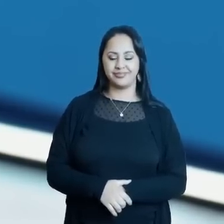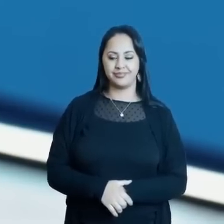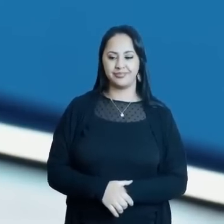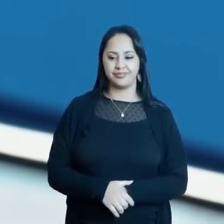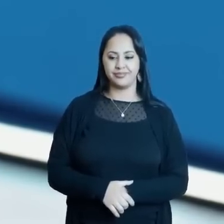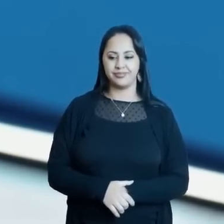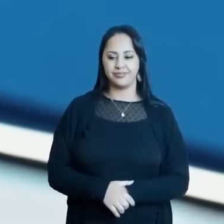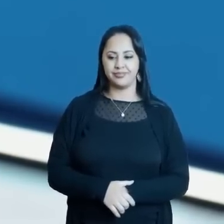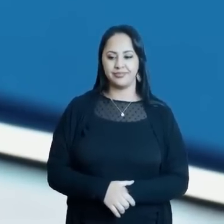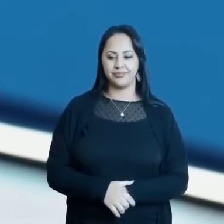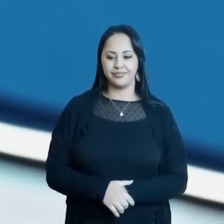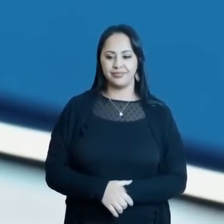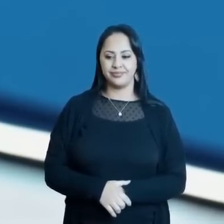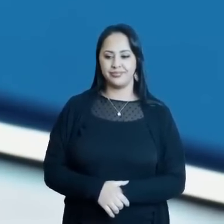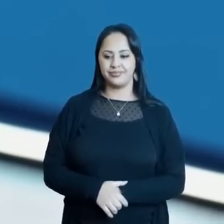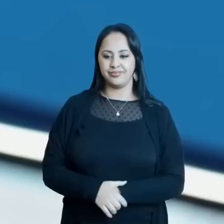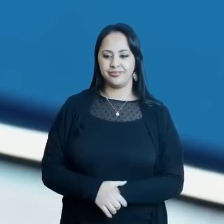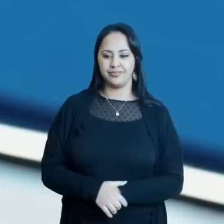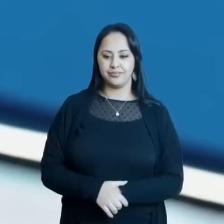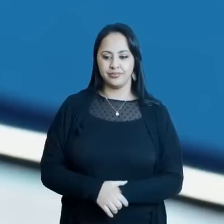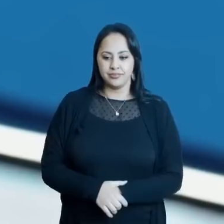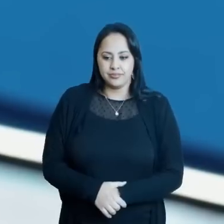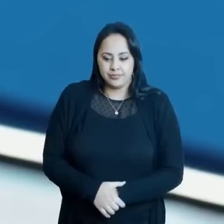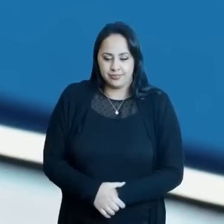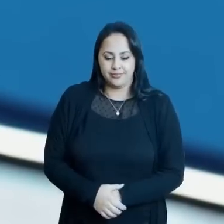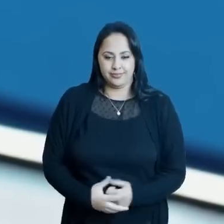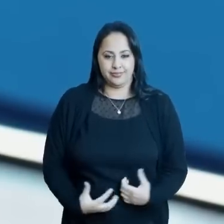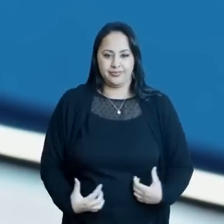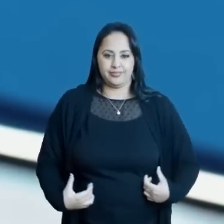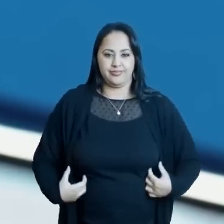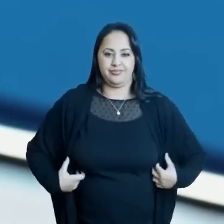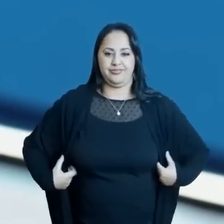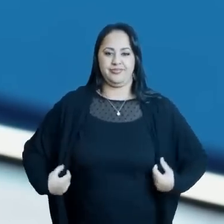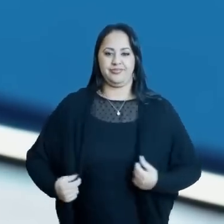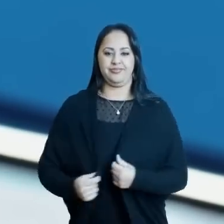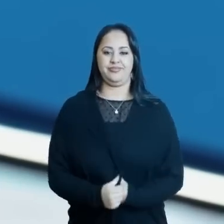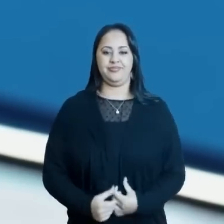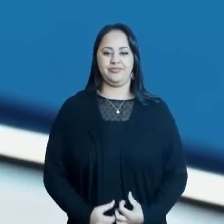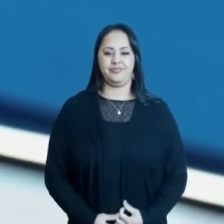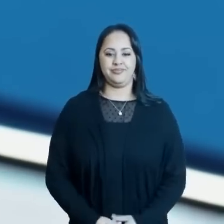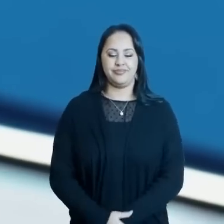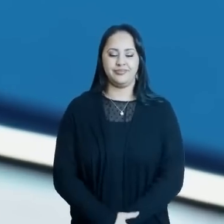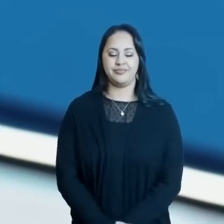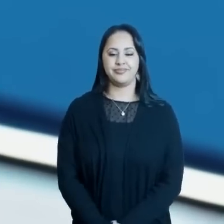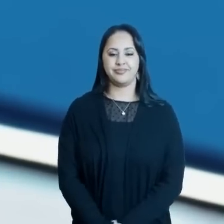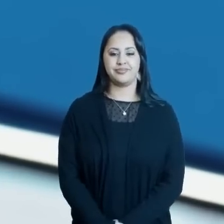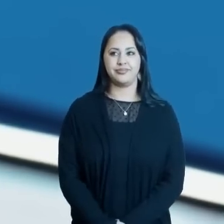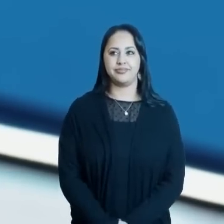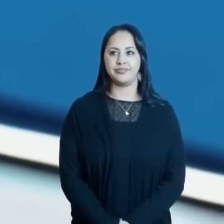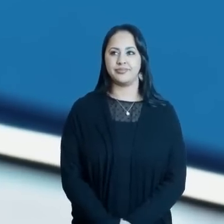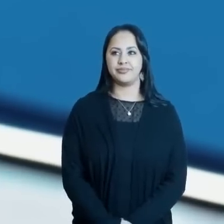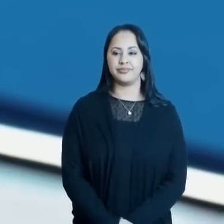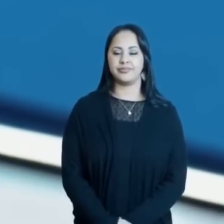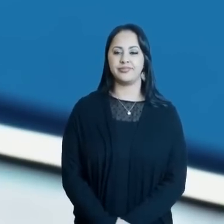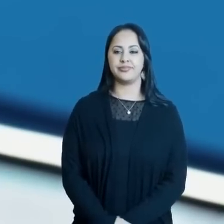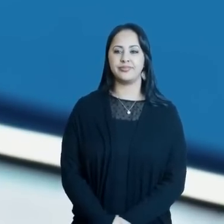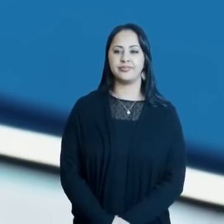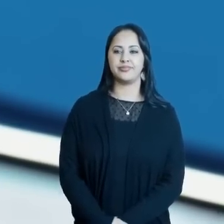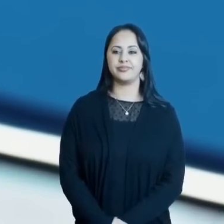cavalo arriado passando, cavalo arriado passou, perdeu, cavalo arriado só passa uma vez, tá, gente?